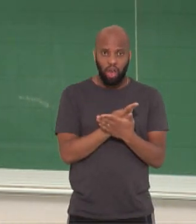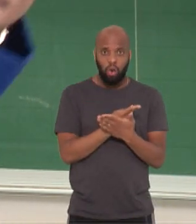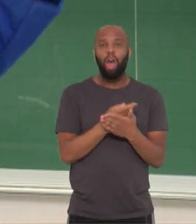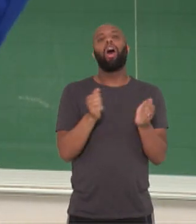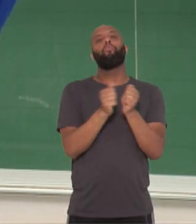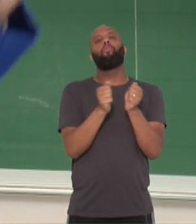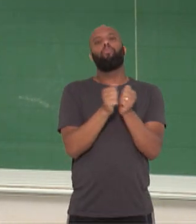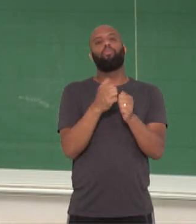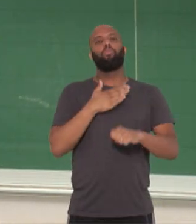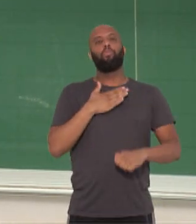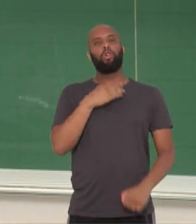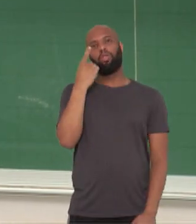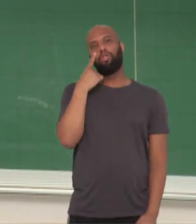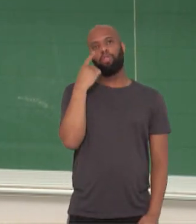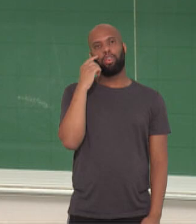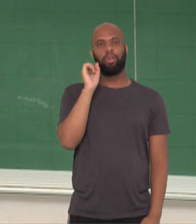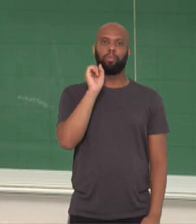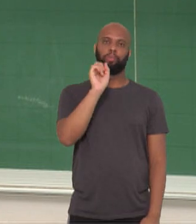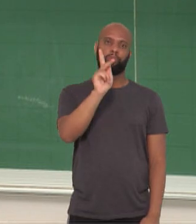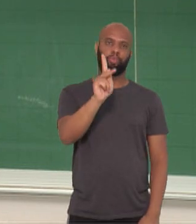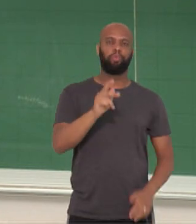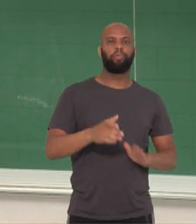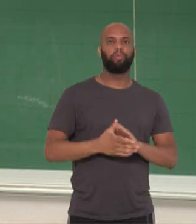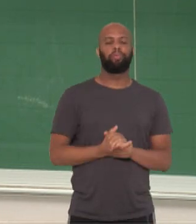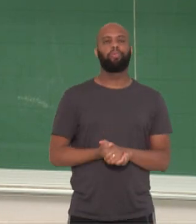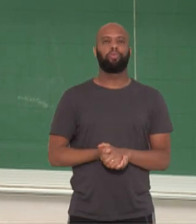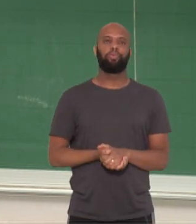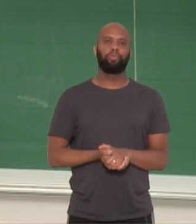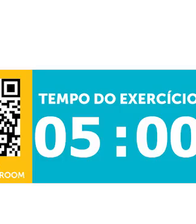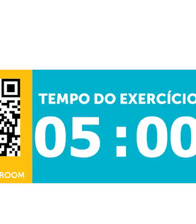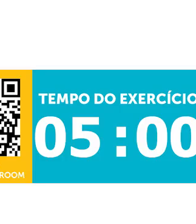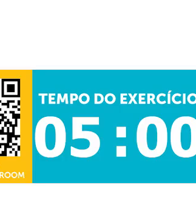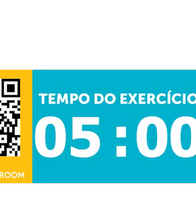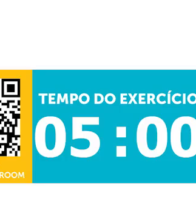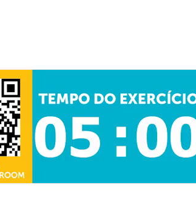equívoco quando a gente voltar para o quadro aqui e resolver junto. Até daqui a pouquinho, então.